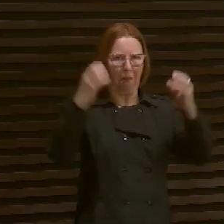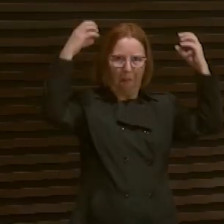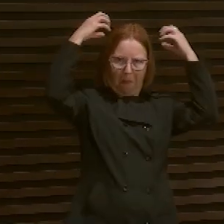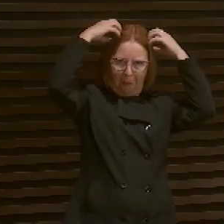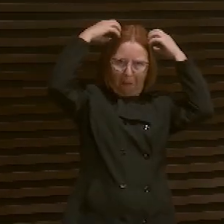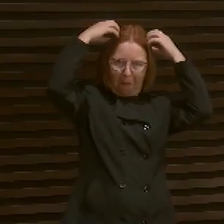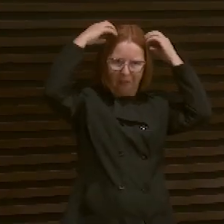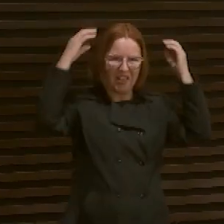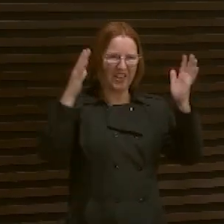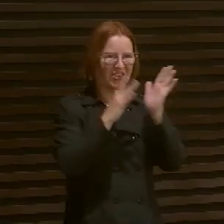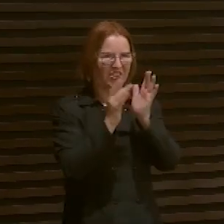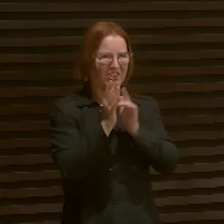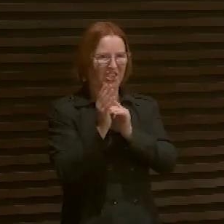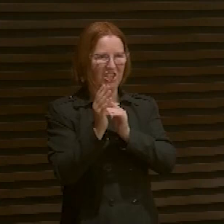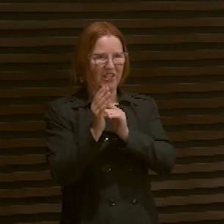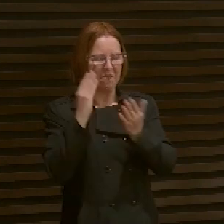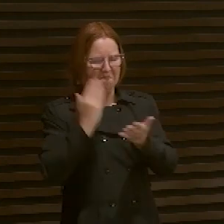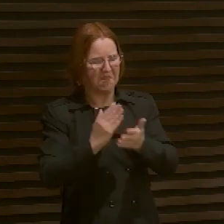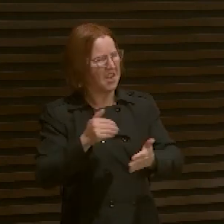vai resolver todos os seus problemas e você vai viver uma vida suave.